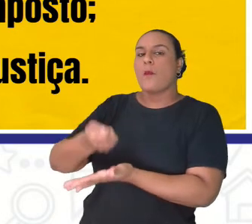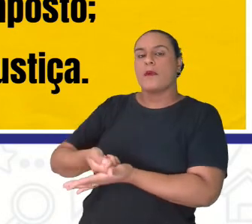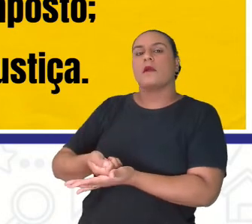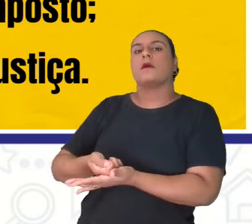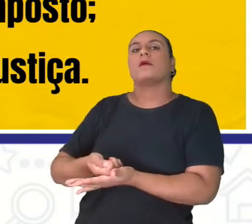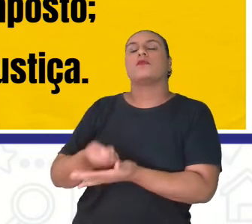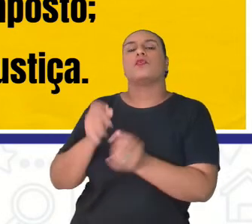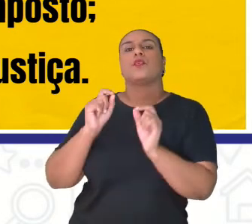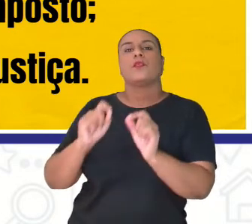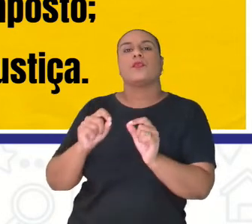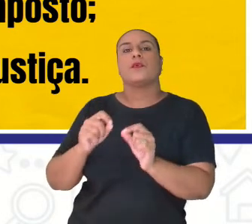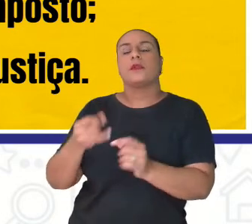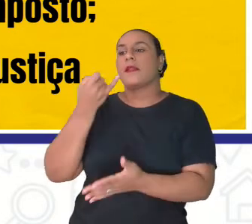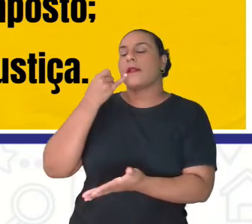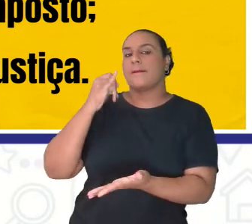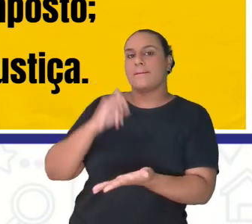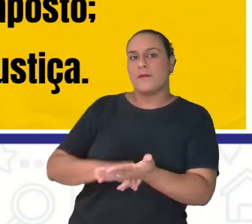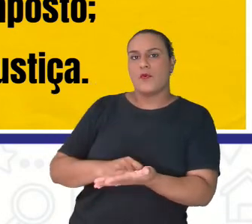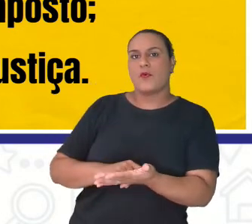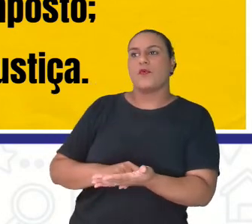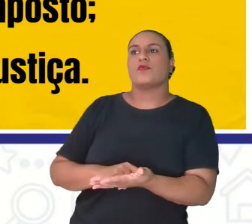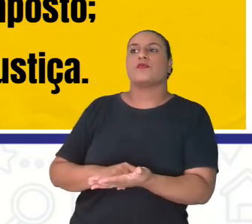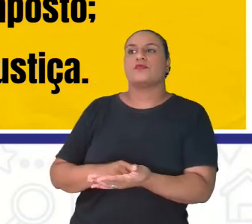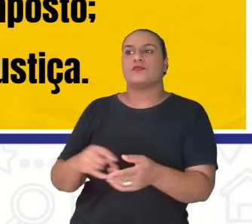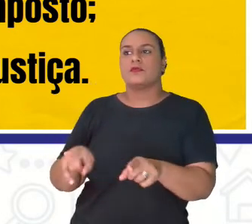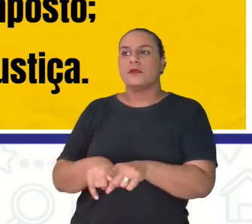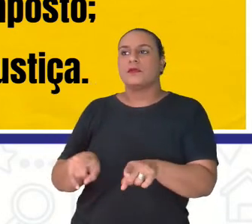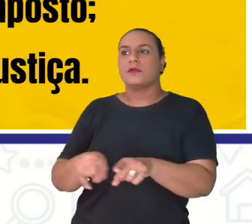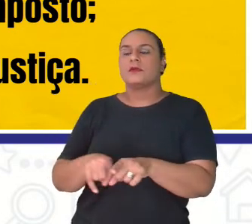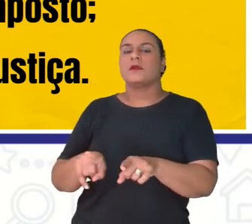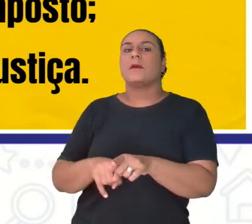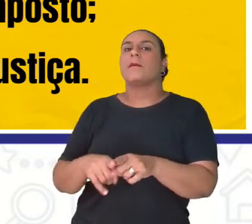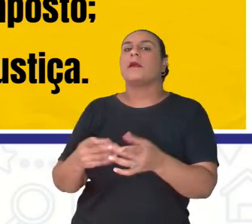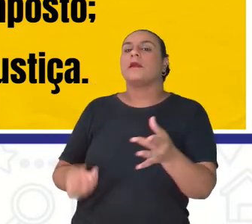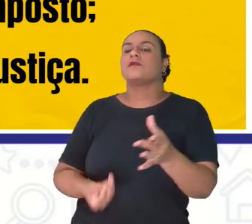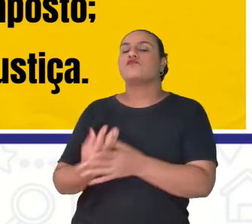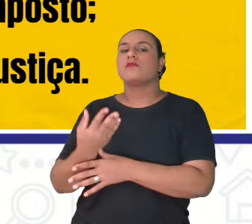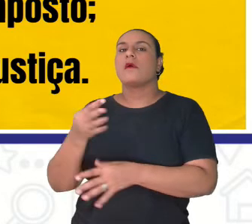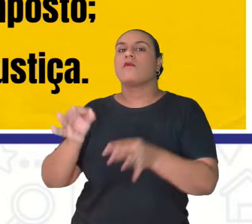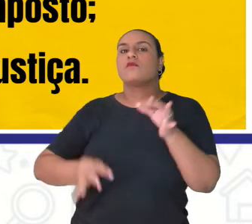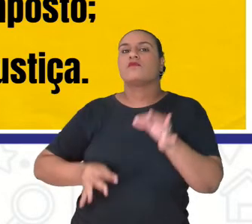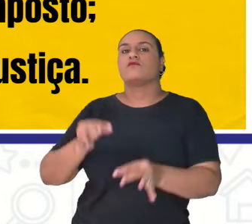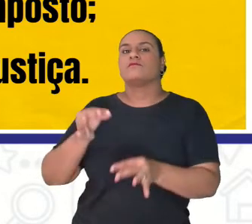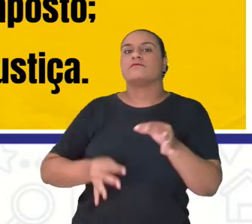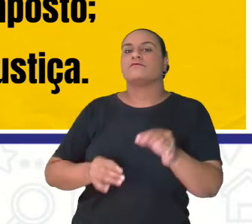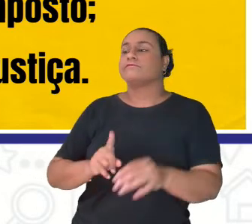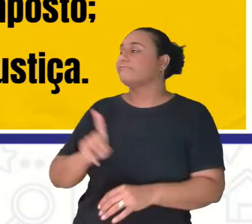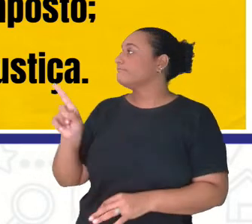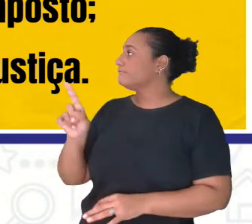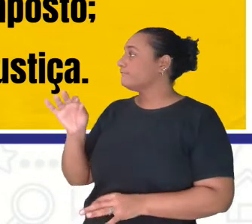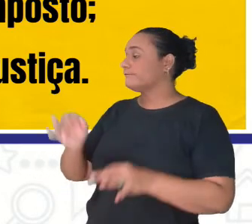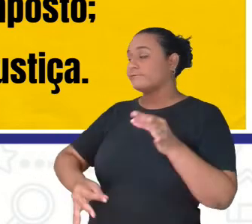pela aplicação da justiça. Porém, essa justiça aí, ela é uma